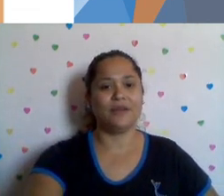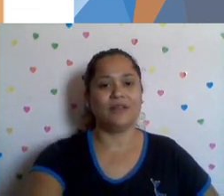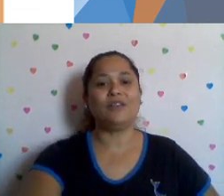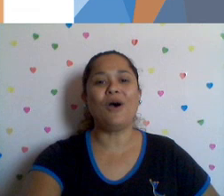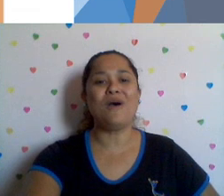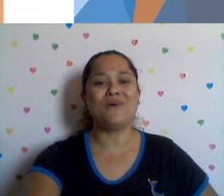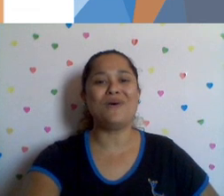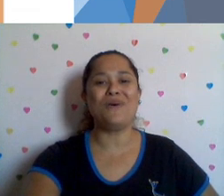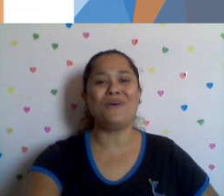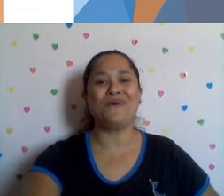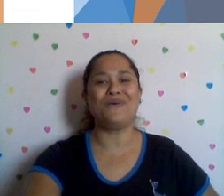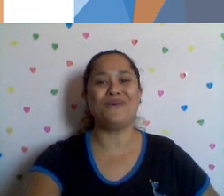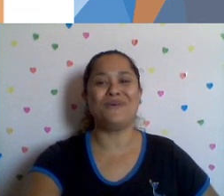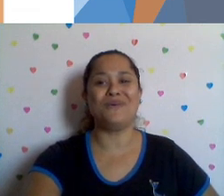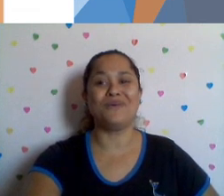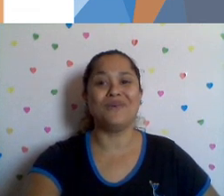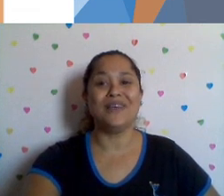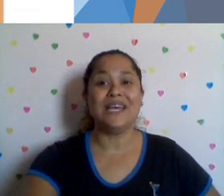No